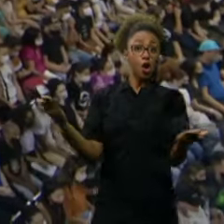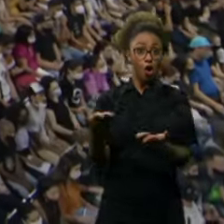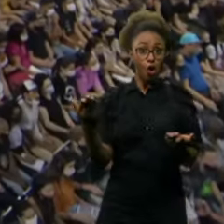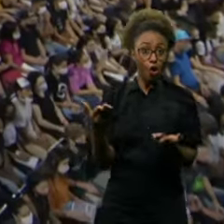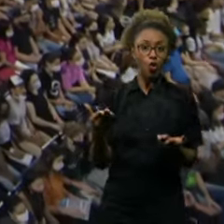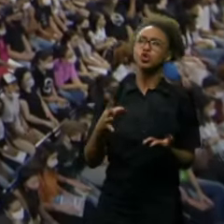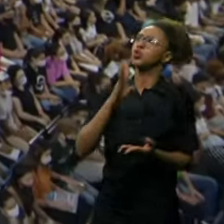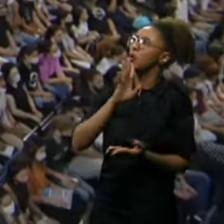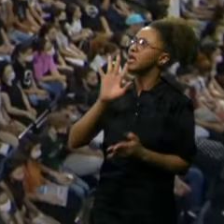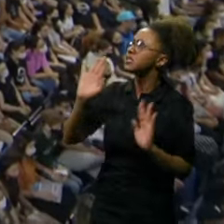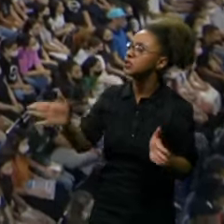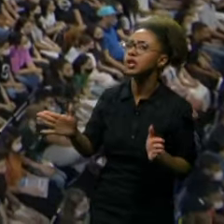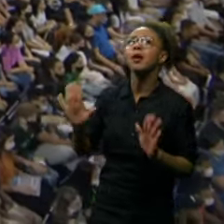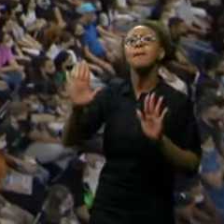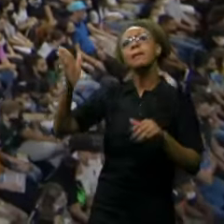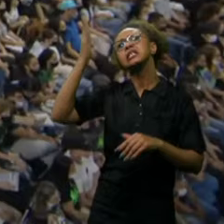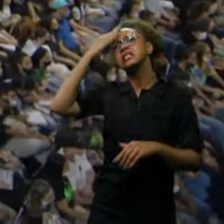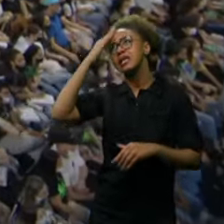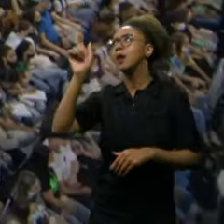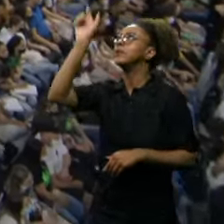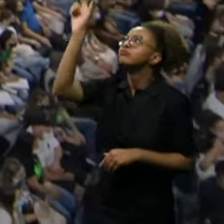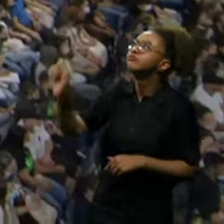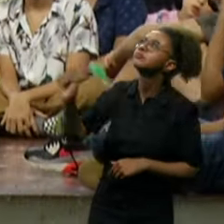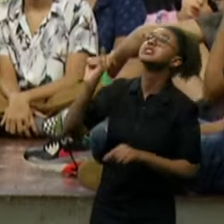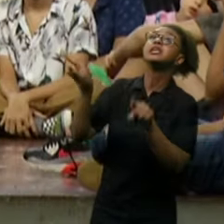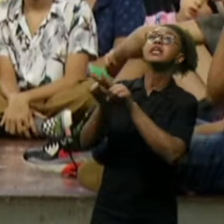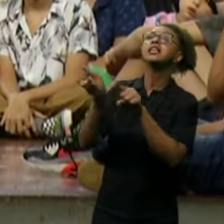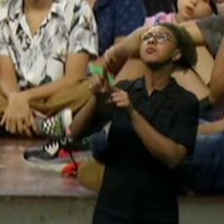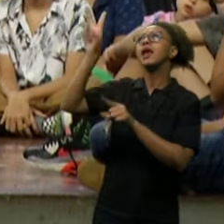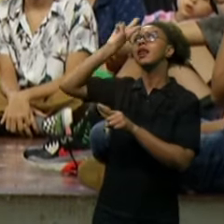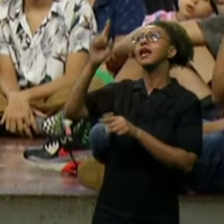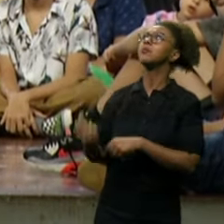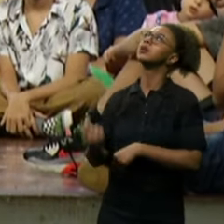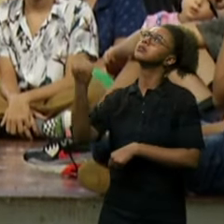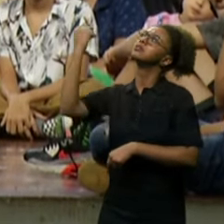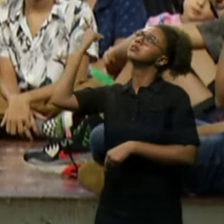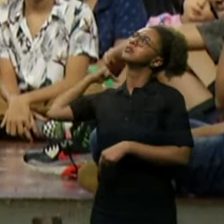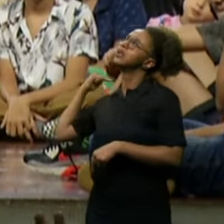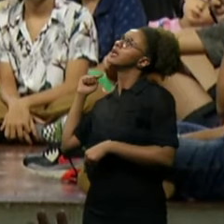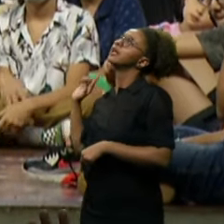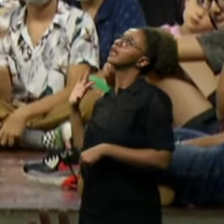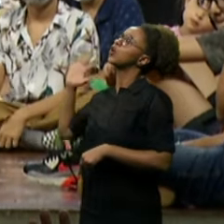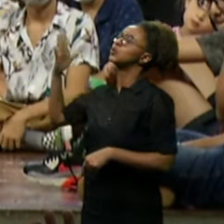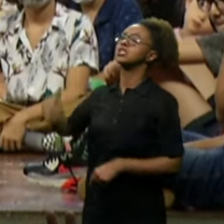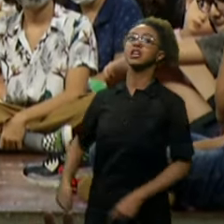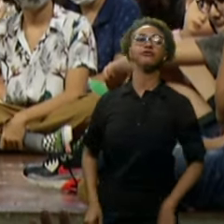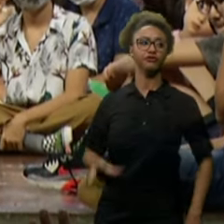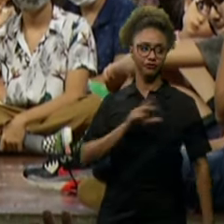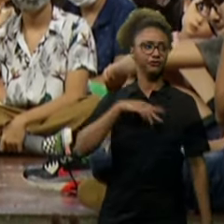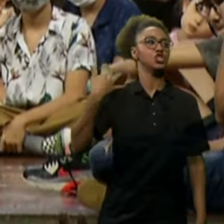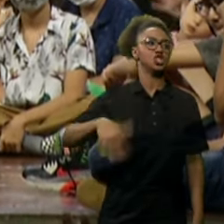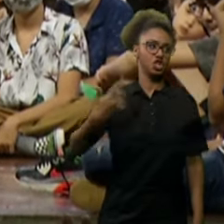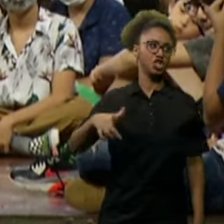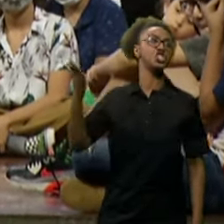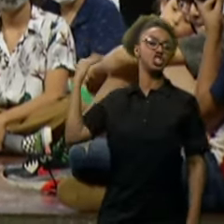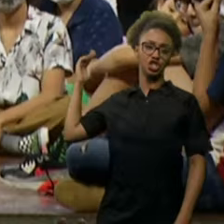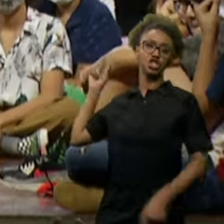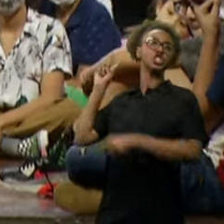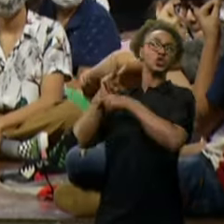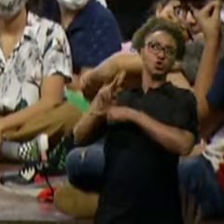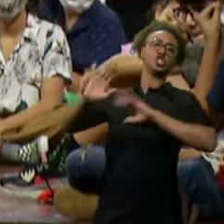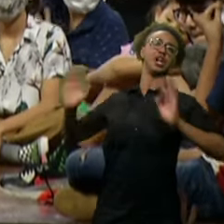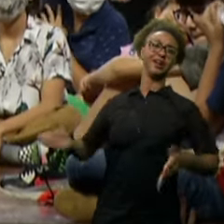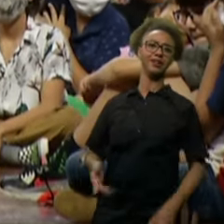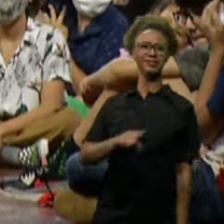senhor reconhecendo que ele é não reconhece apenas quem ele é o roxo mas consegue lembrar de onde veio aonde o pastor dizer mano deu já cuidava quem